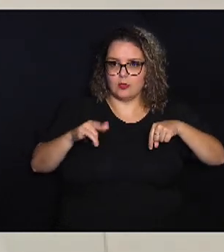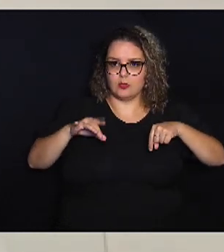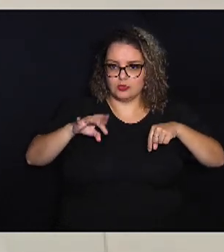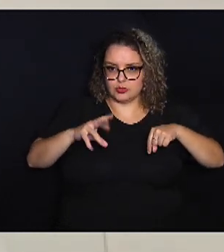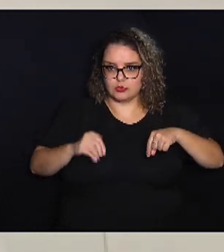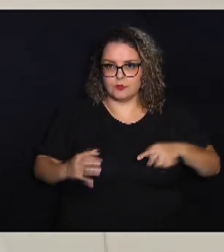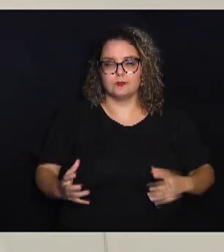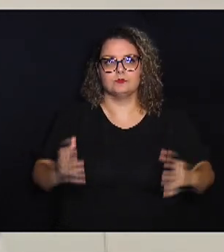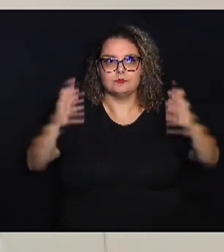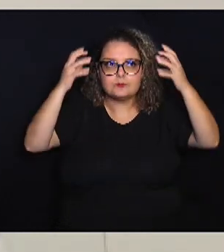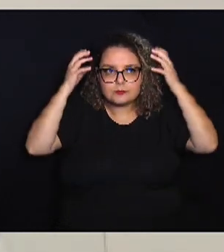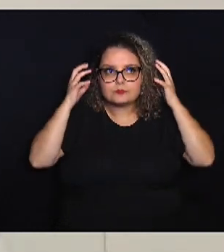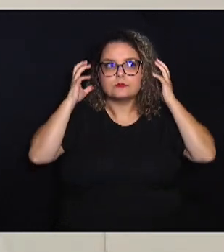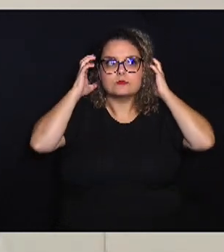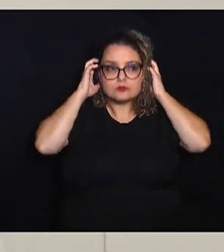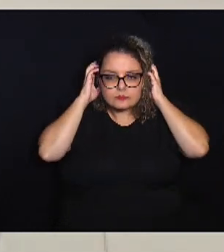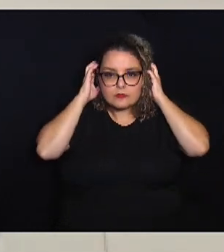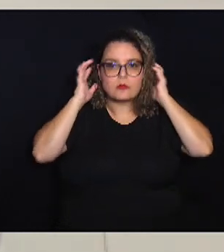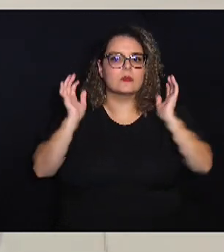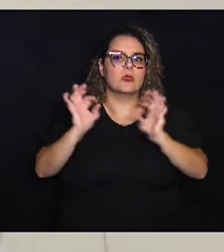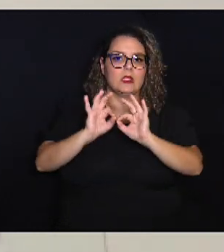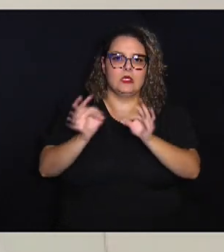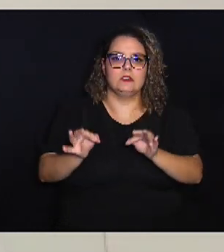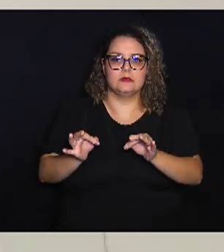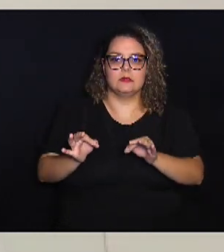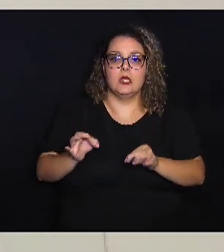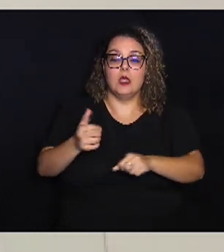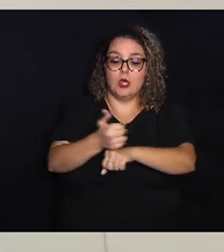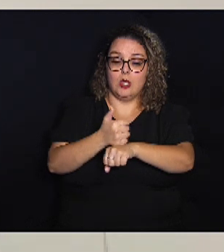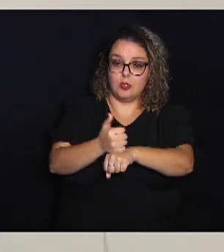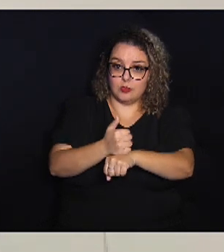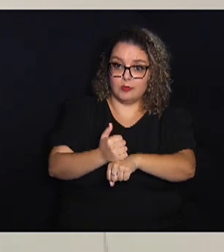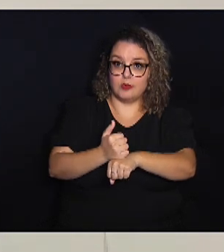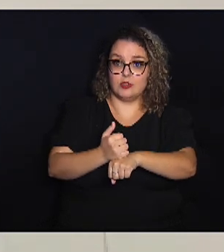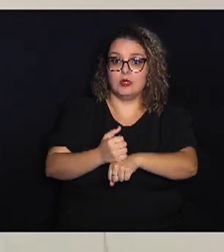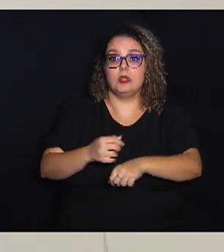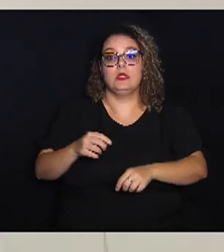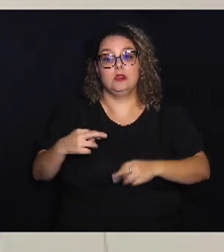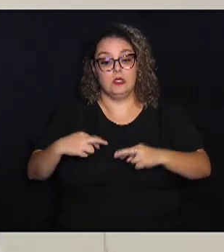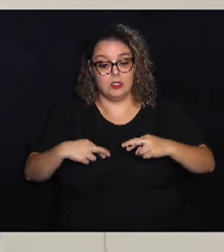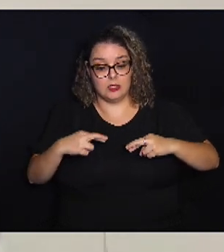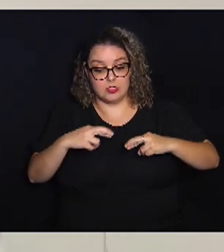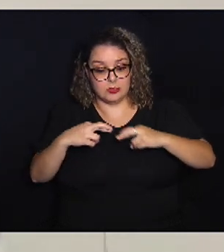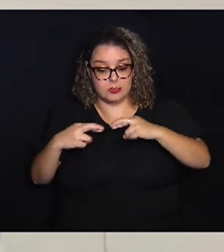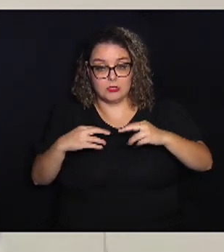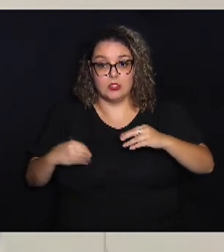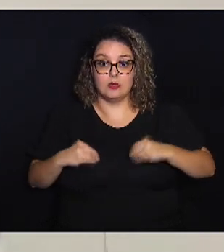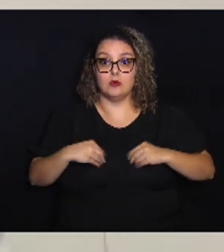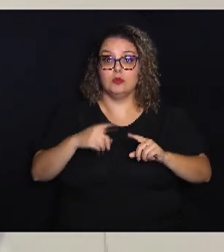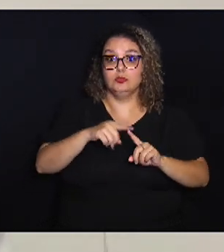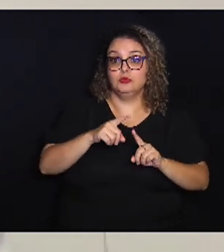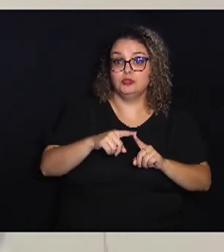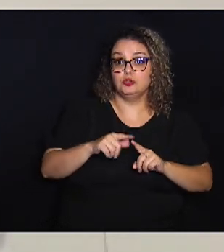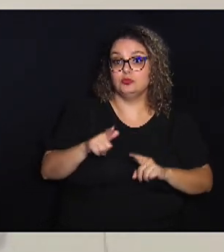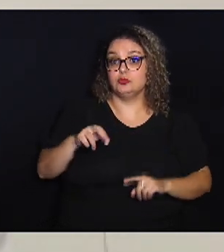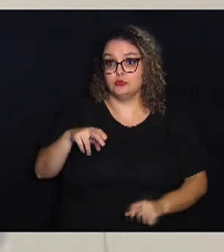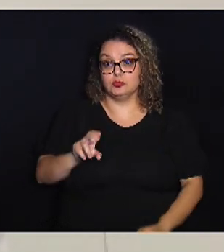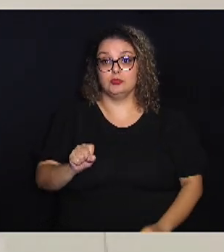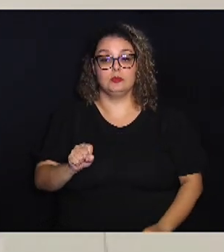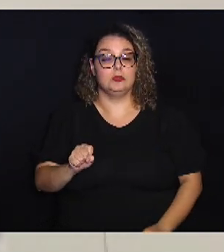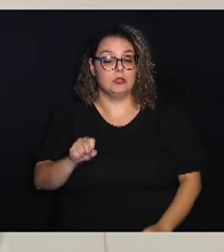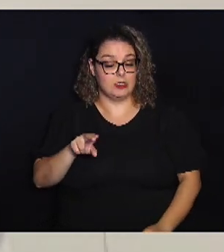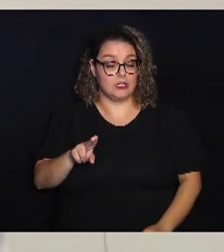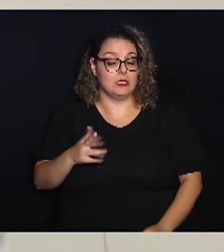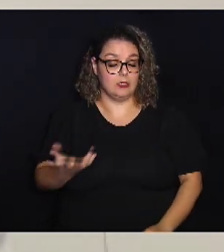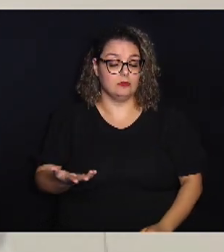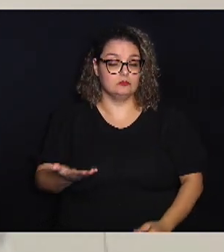fone, é super simples. E aí, nesse exame, a gente consegue diagnosticar o tipo e grau de perda auditiva.